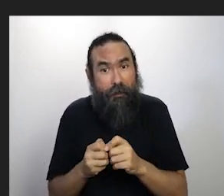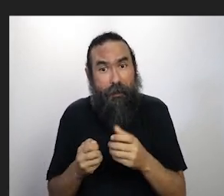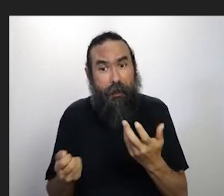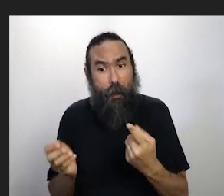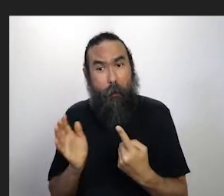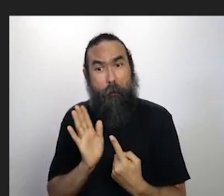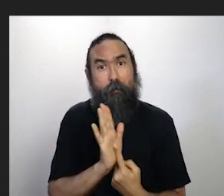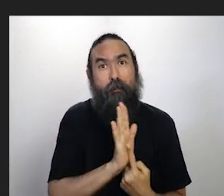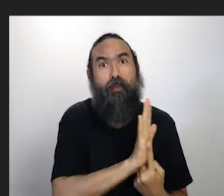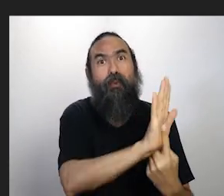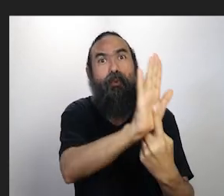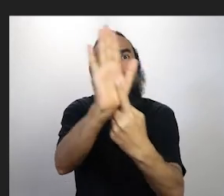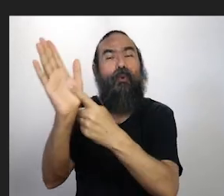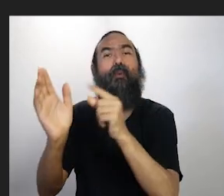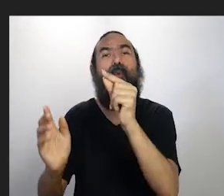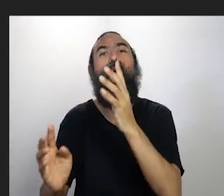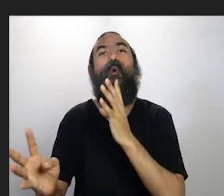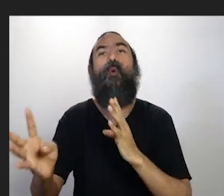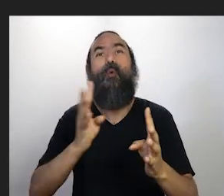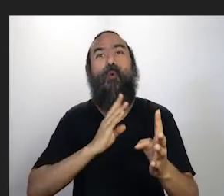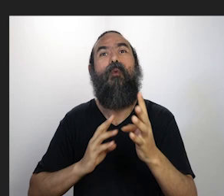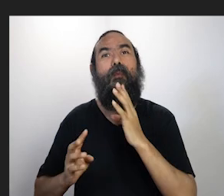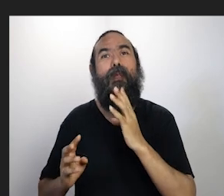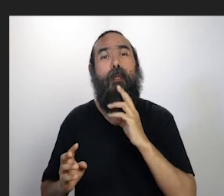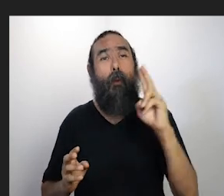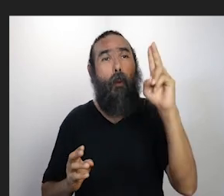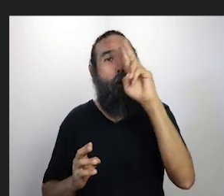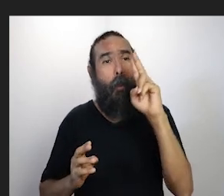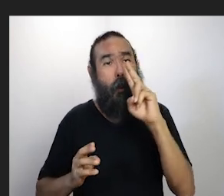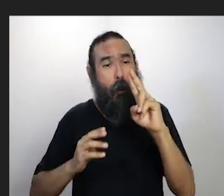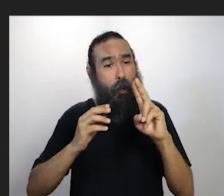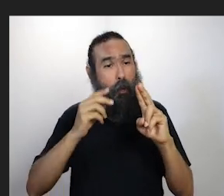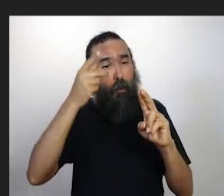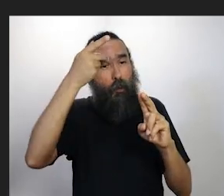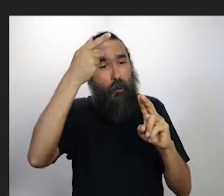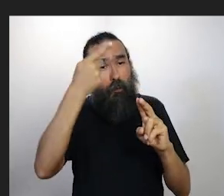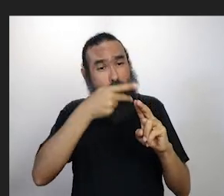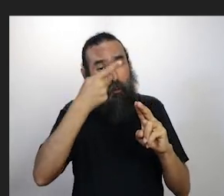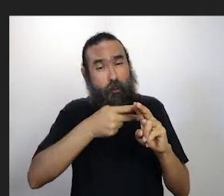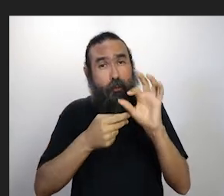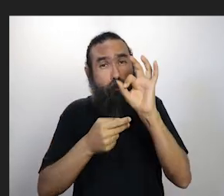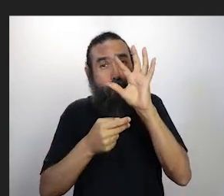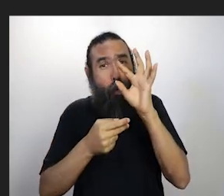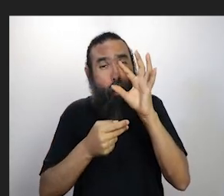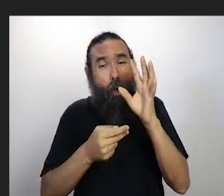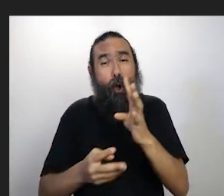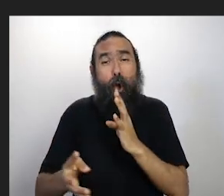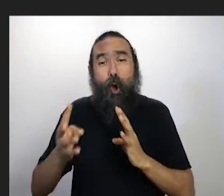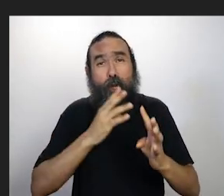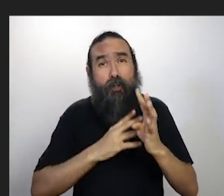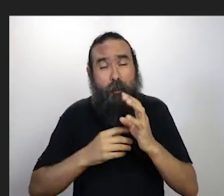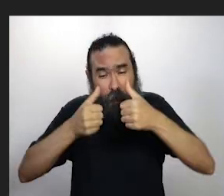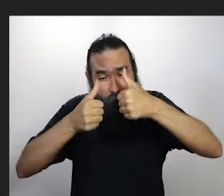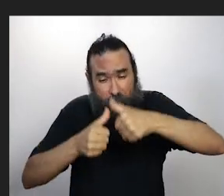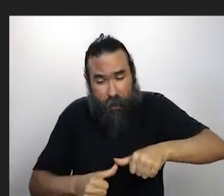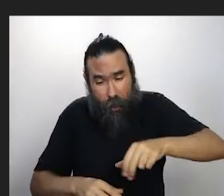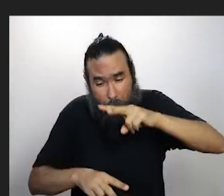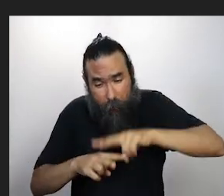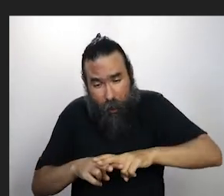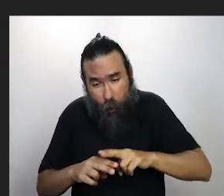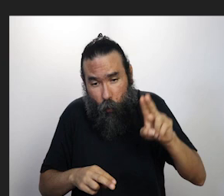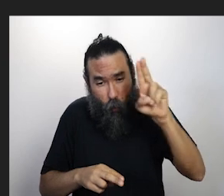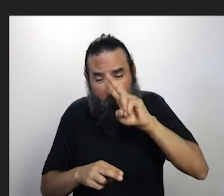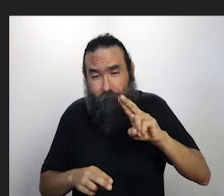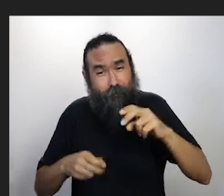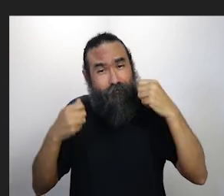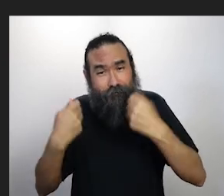levar o conhecimento para fora da universidade, né, não ficar condicionado àquele espaço, você ir lá simplesmente pesquisar,